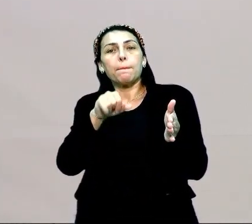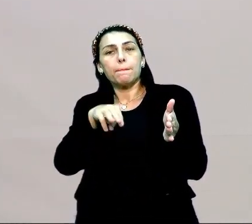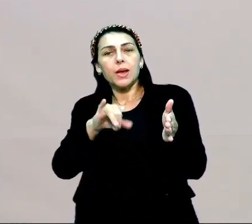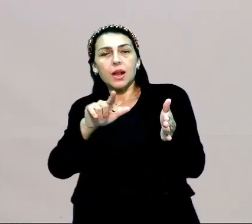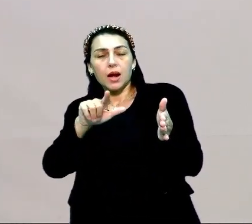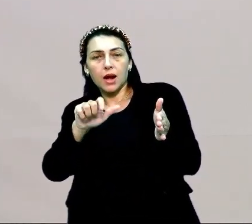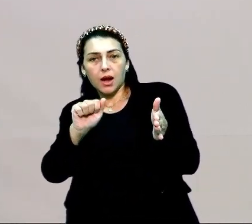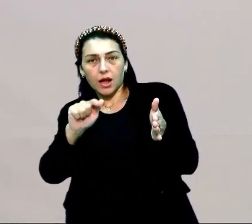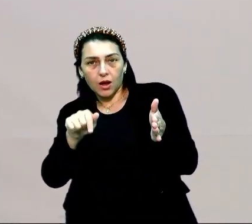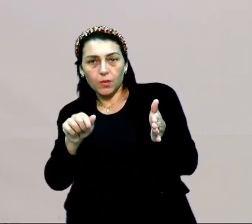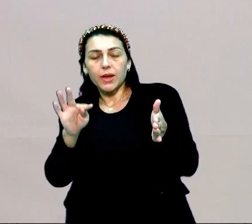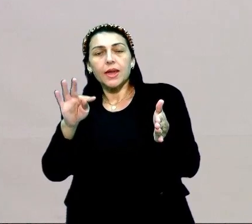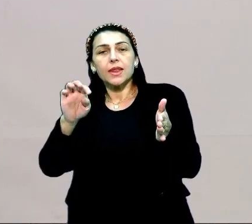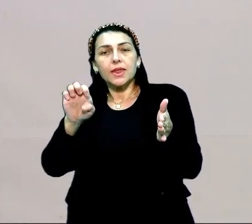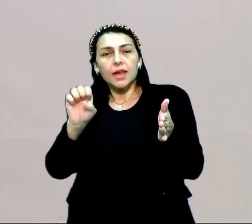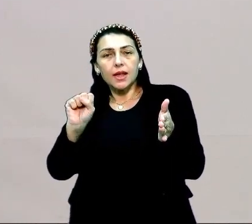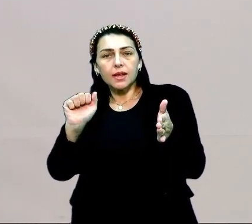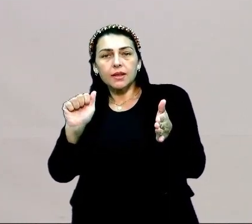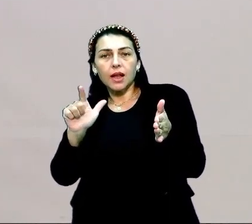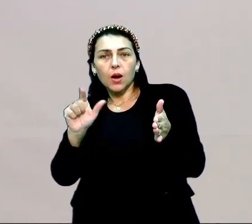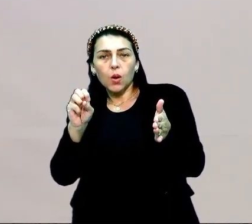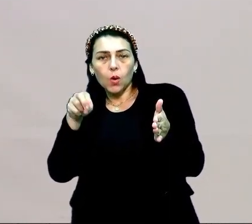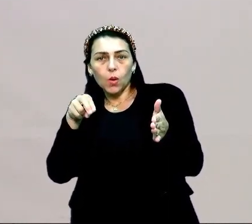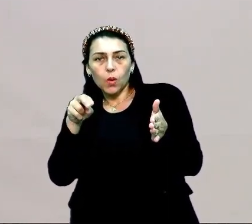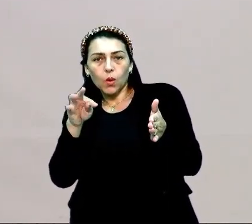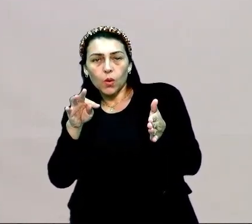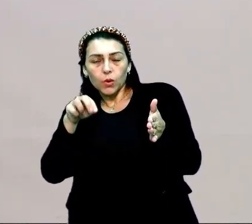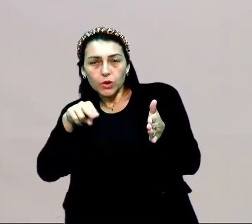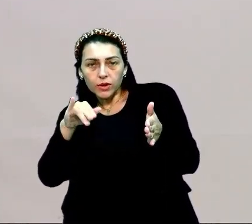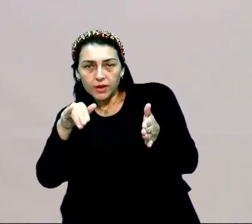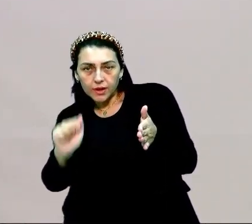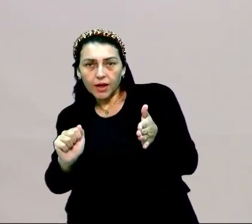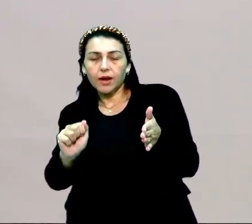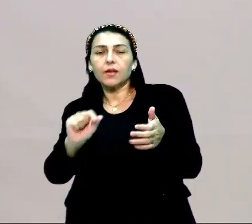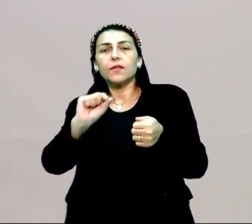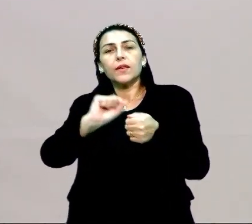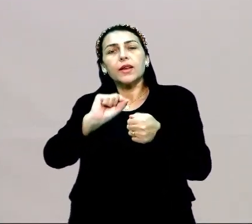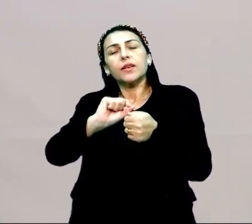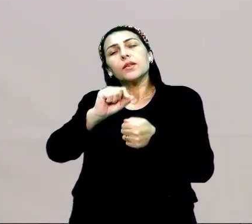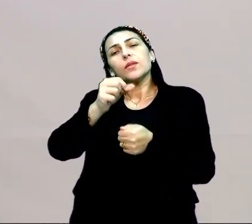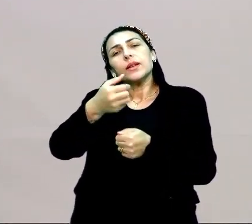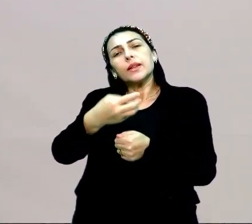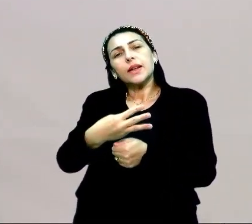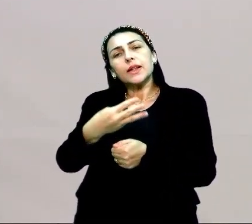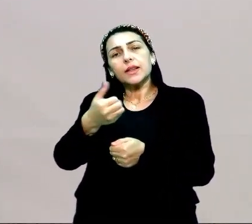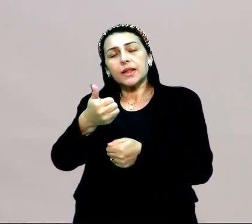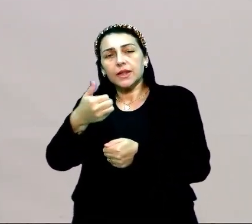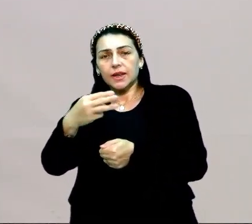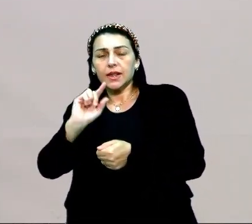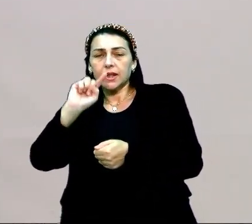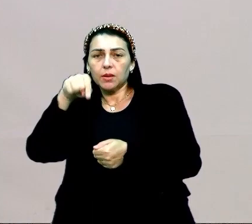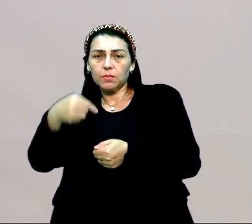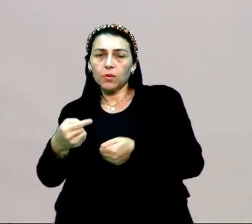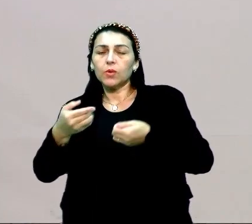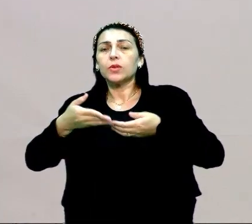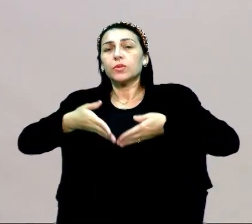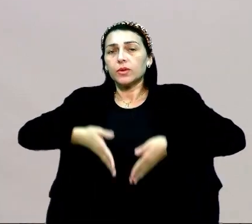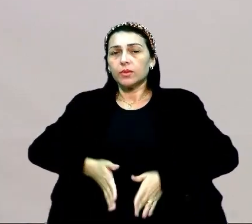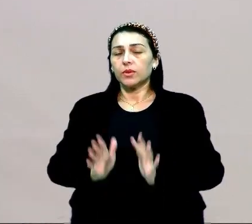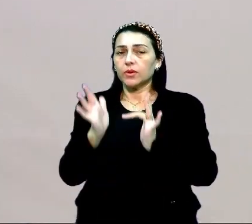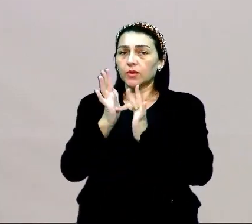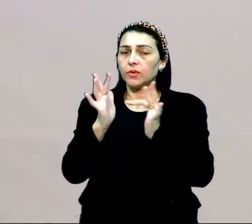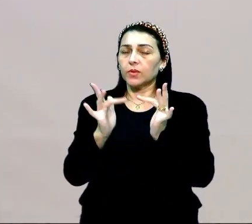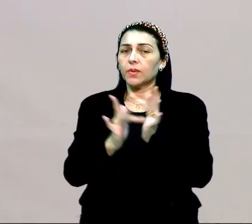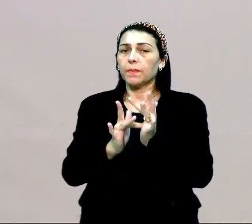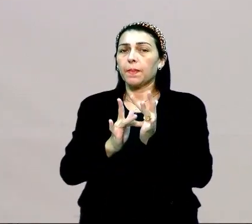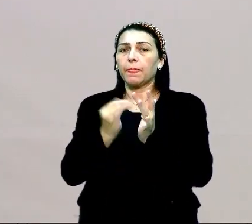o Edito de Tessalônica. Pelo Edito de Milão, promulgado em 313 depois de Cristo, o